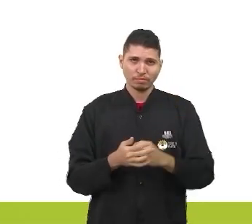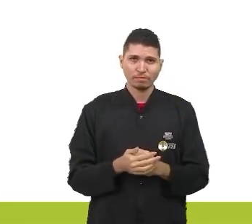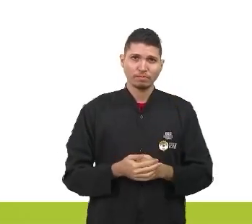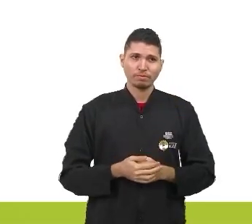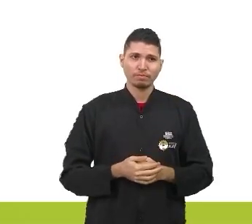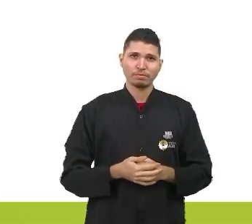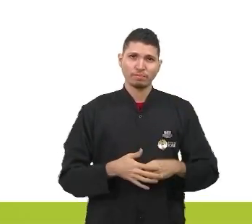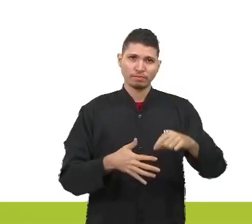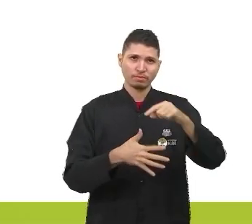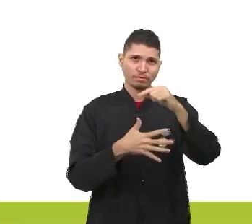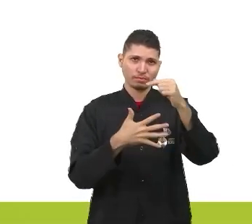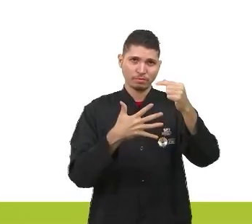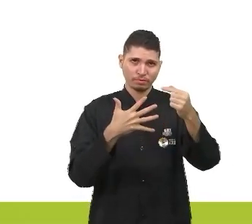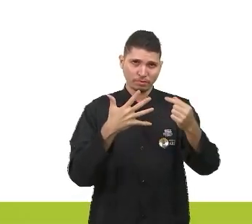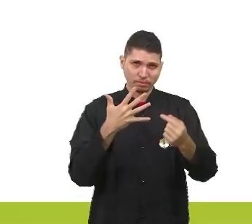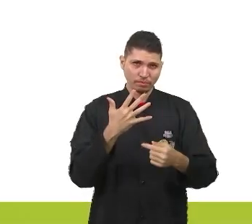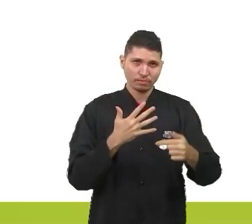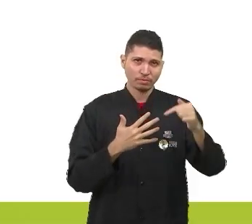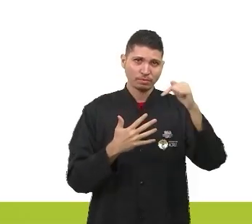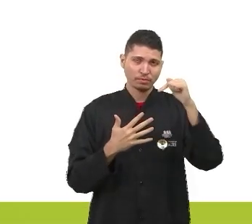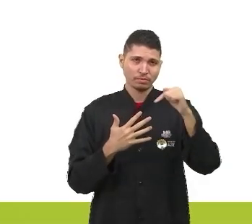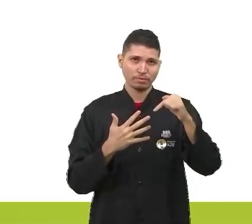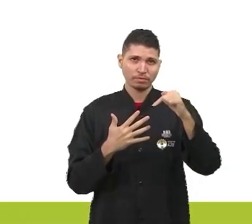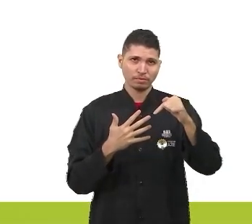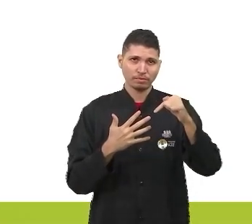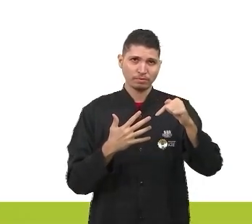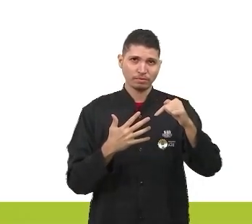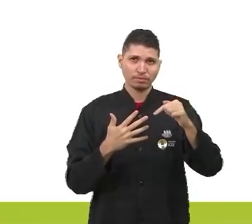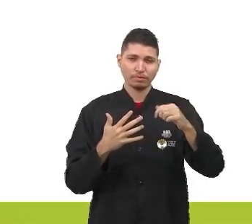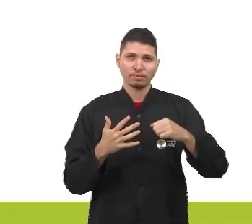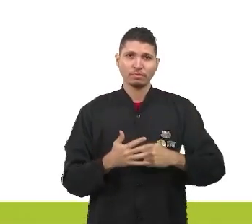cada trinca de nucleotídeos